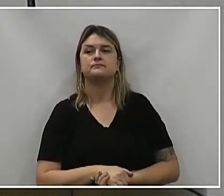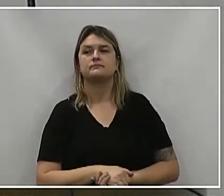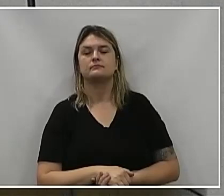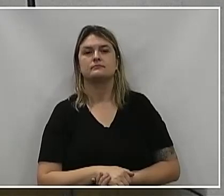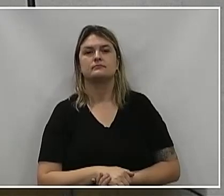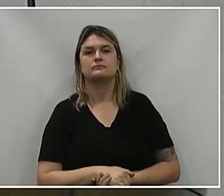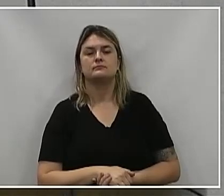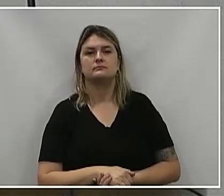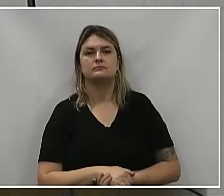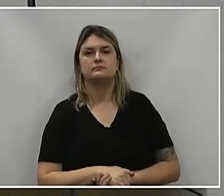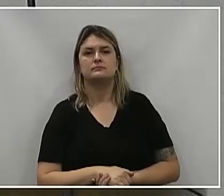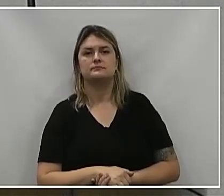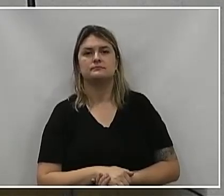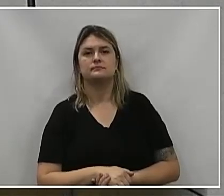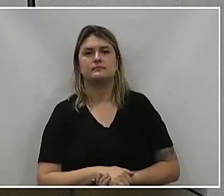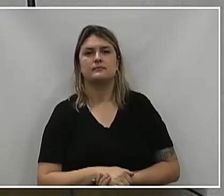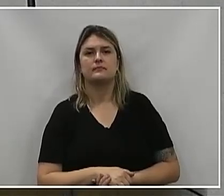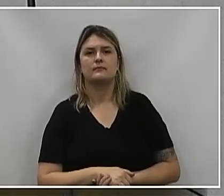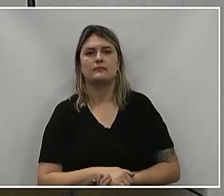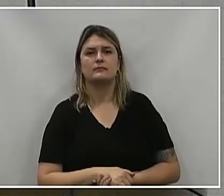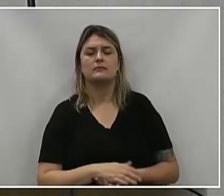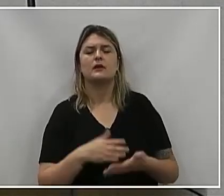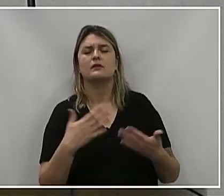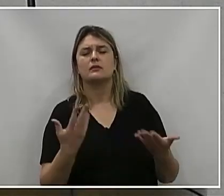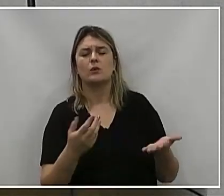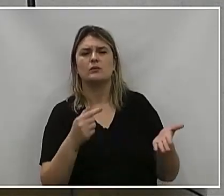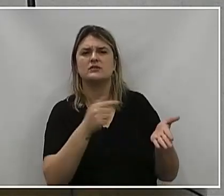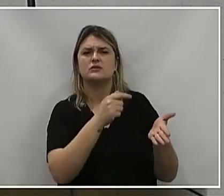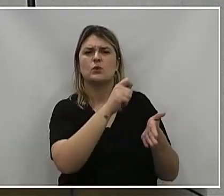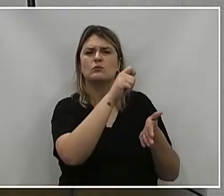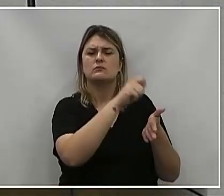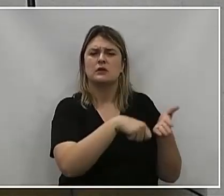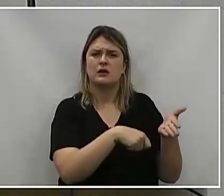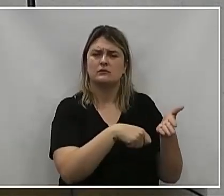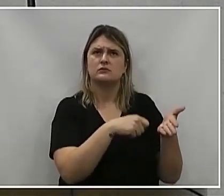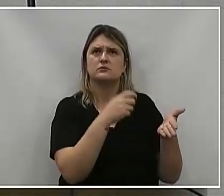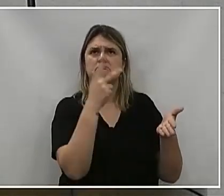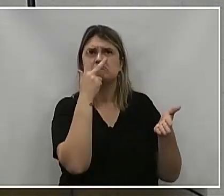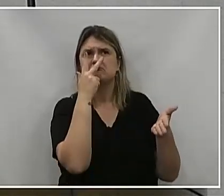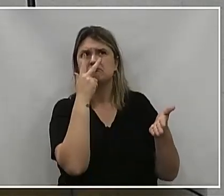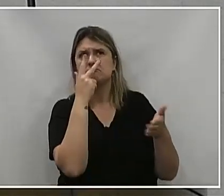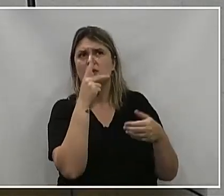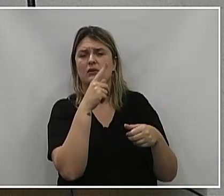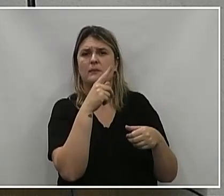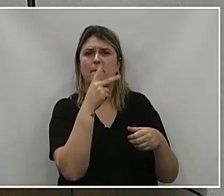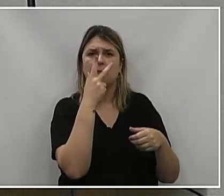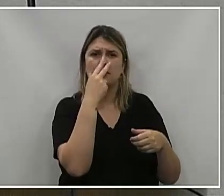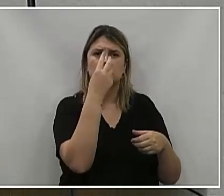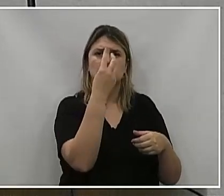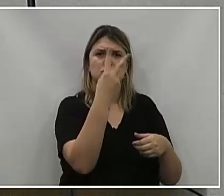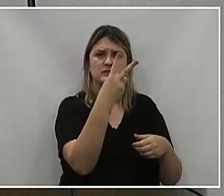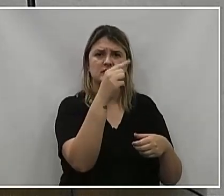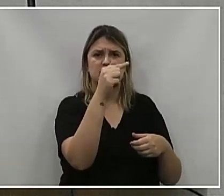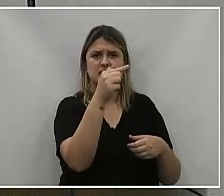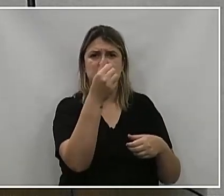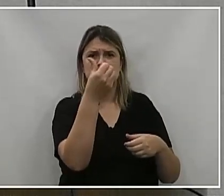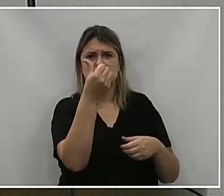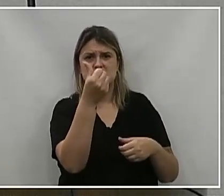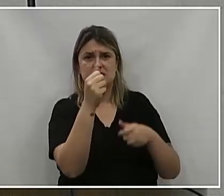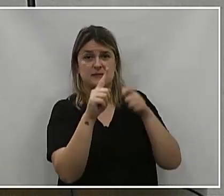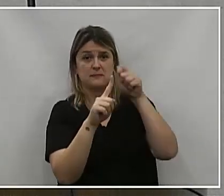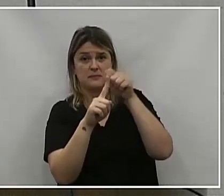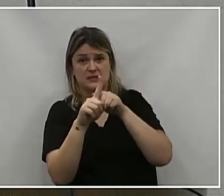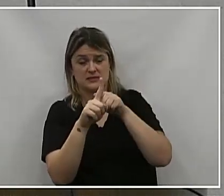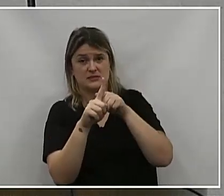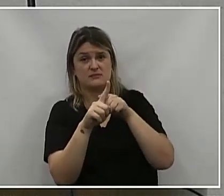340/2020. As condições desse contrato, então, eles estariam na ordem de 276 meses, ou